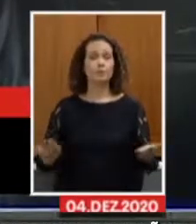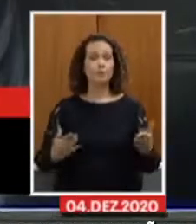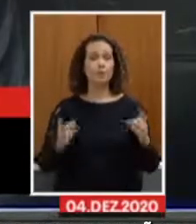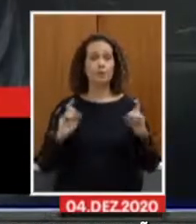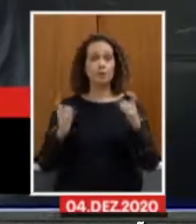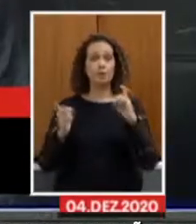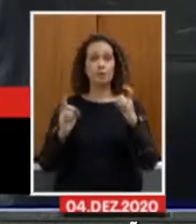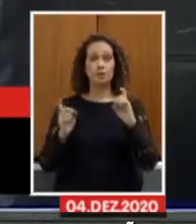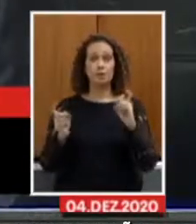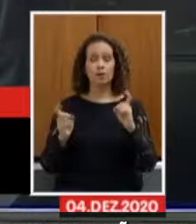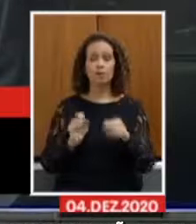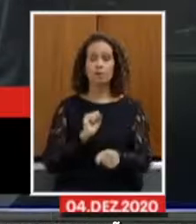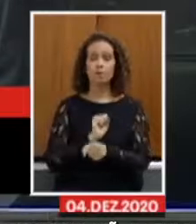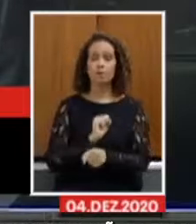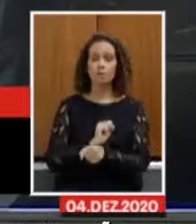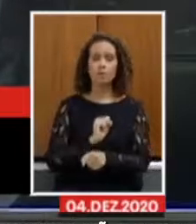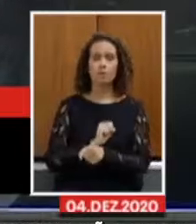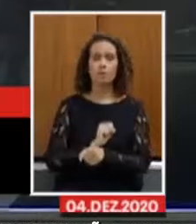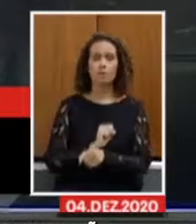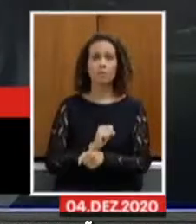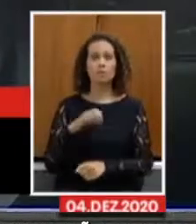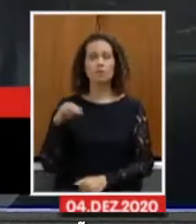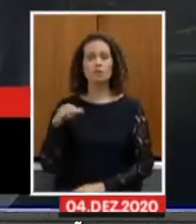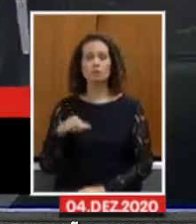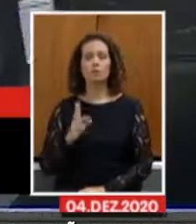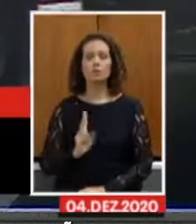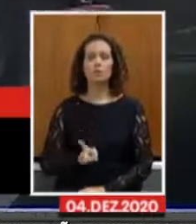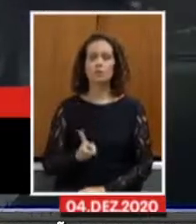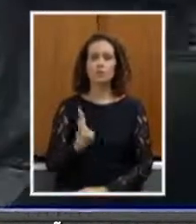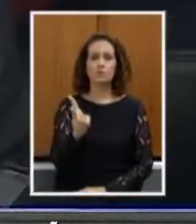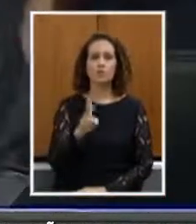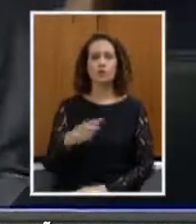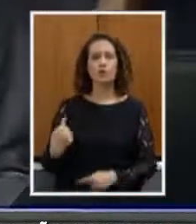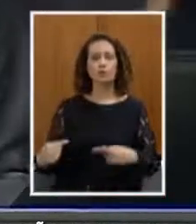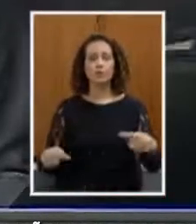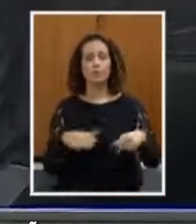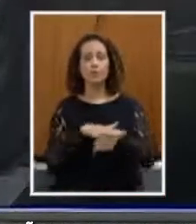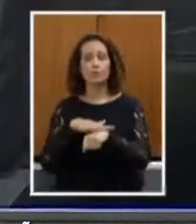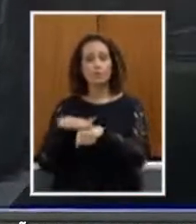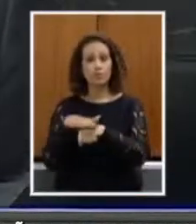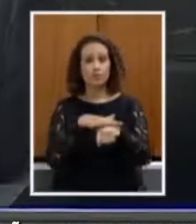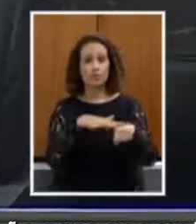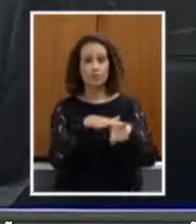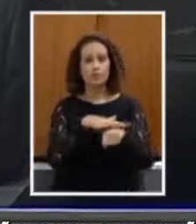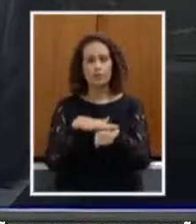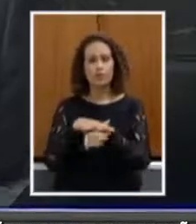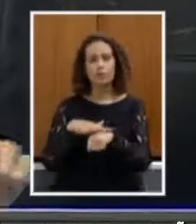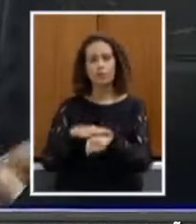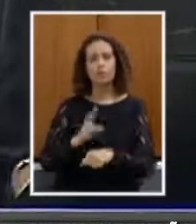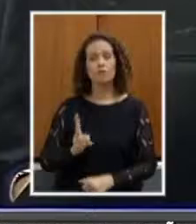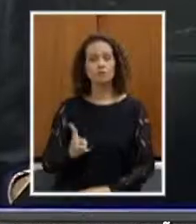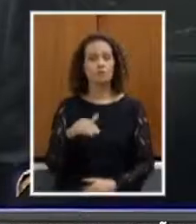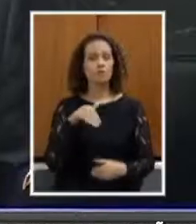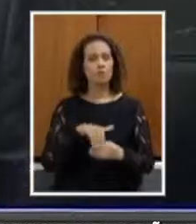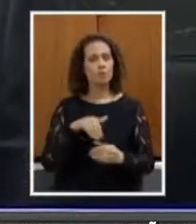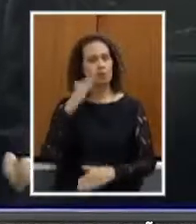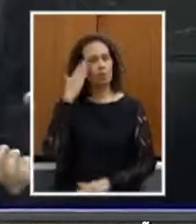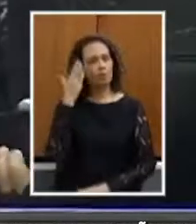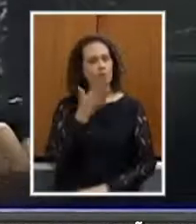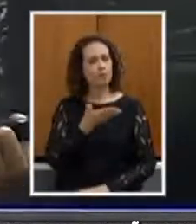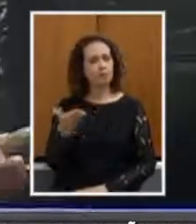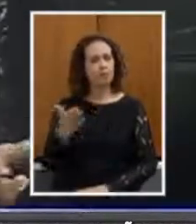reunião por alguns minutos para que possamos continuar fazendo os entendimentos para continuar a votação. Muito obrigado a